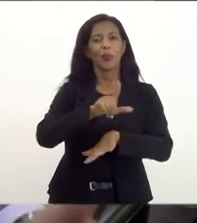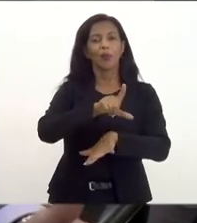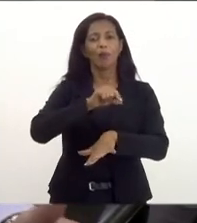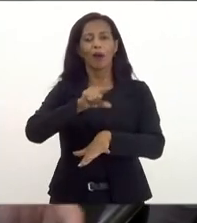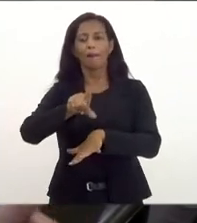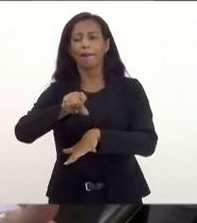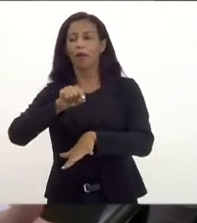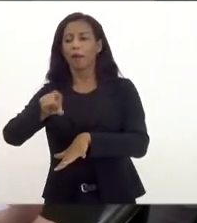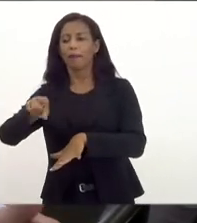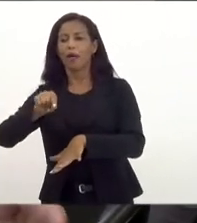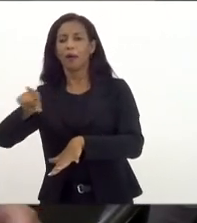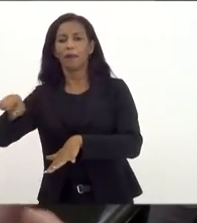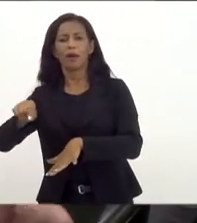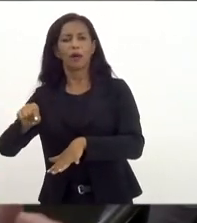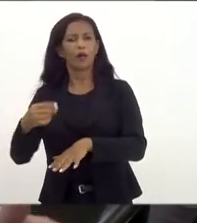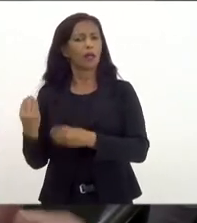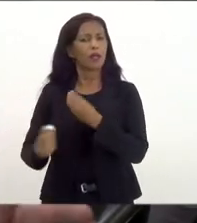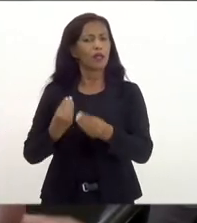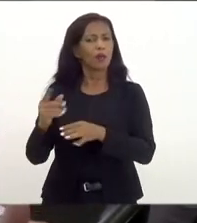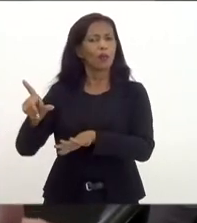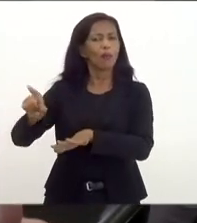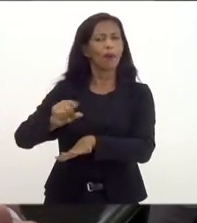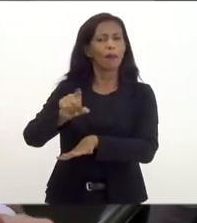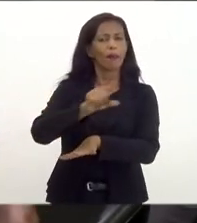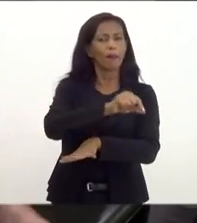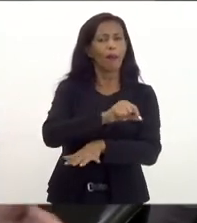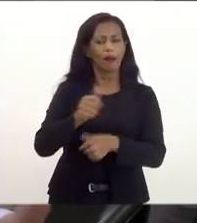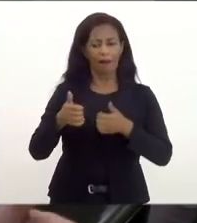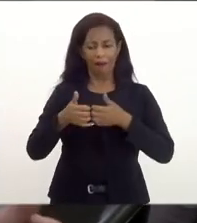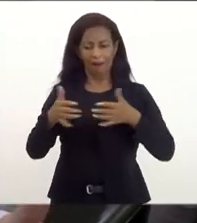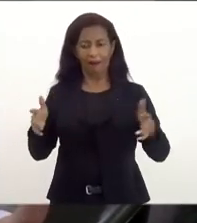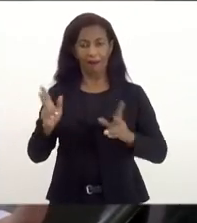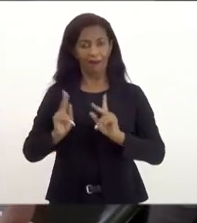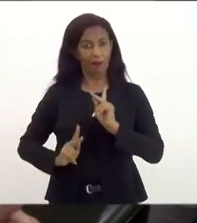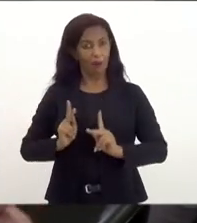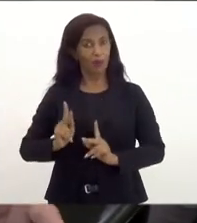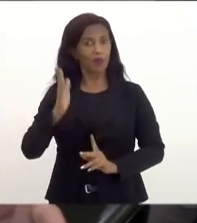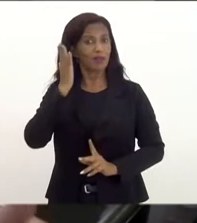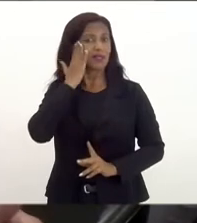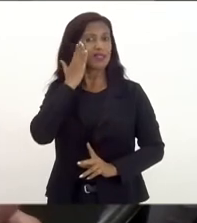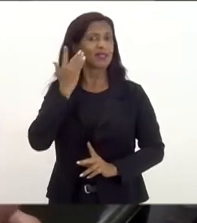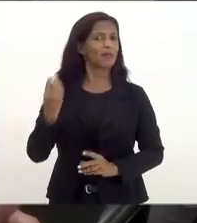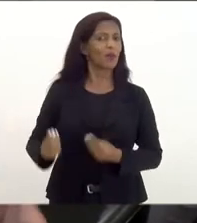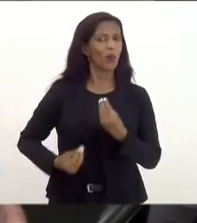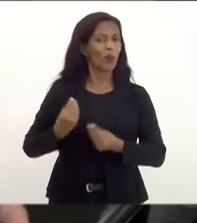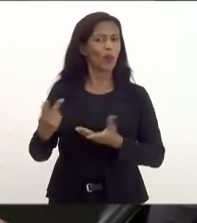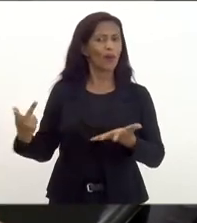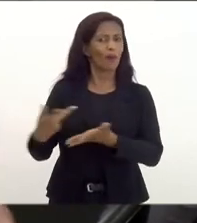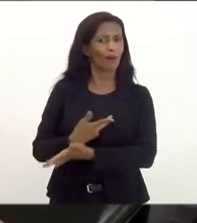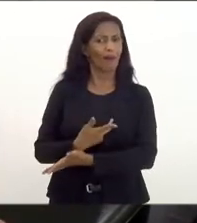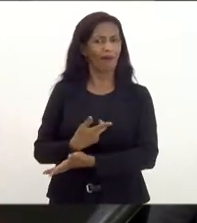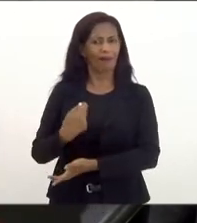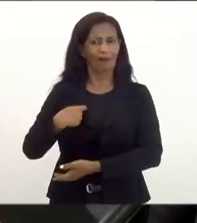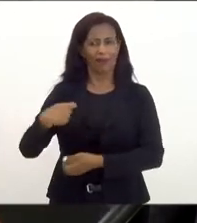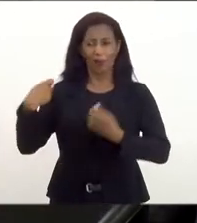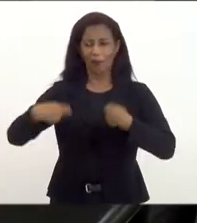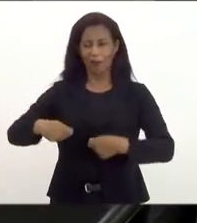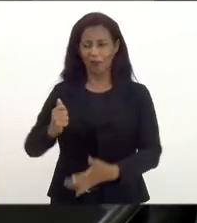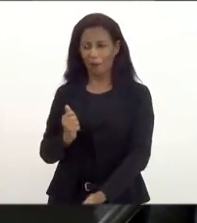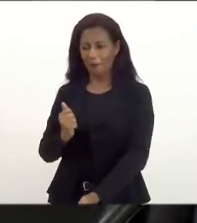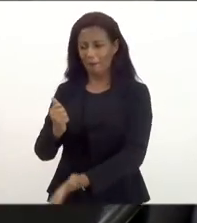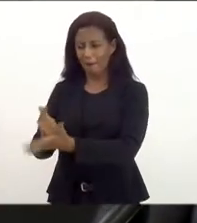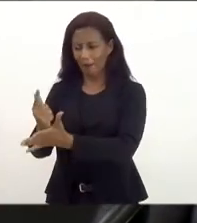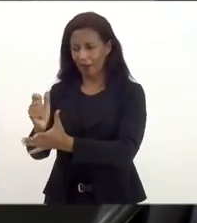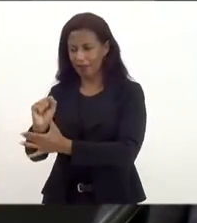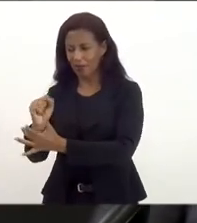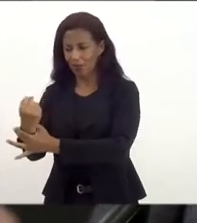e fazer escolhas é o seguinte a gente tem que ser muito aberto e a população precisa saber que é o seguinte eu preciso dar dinheiro para